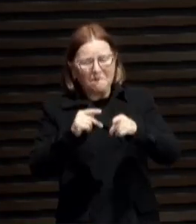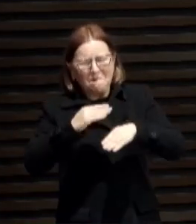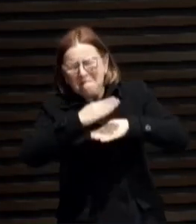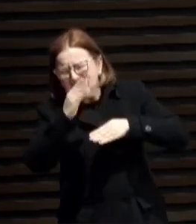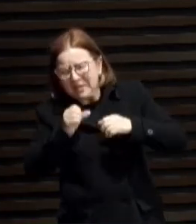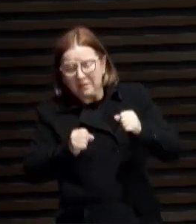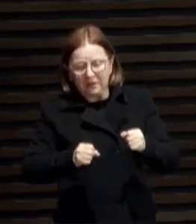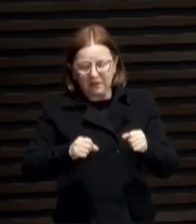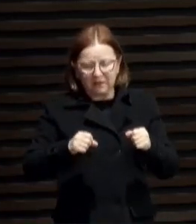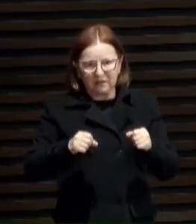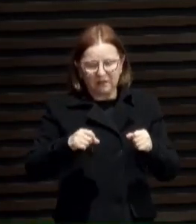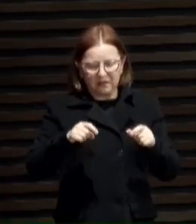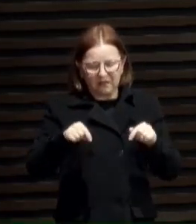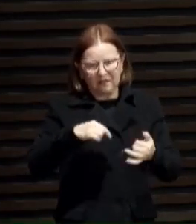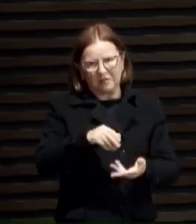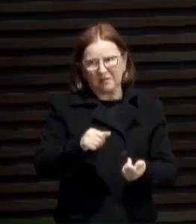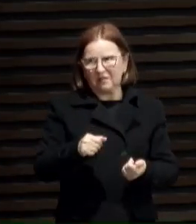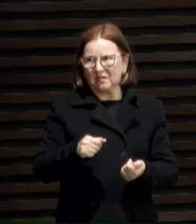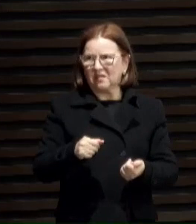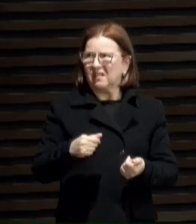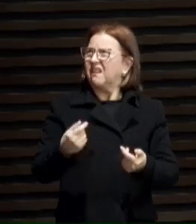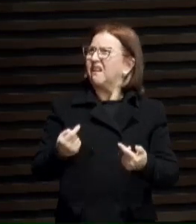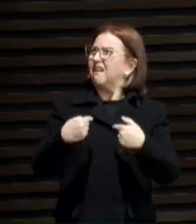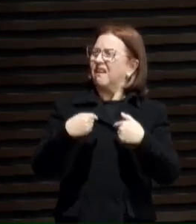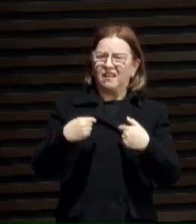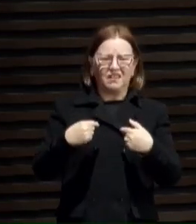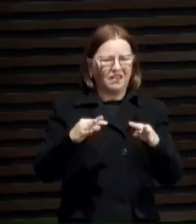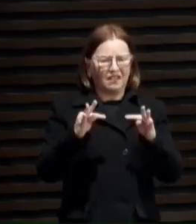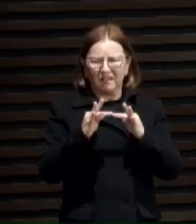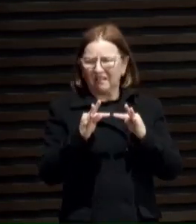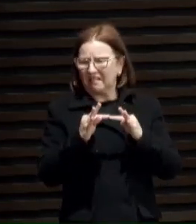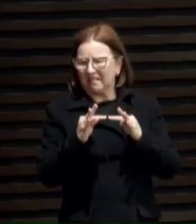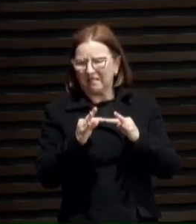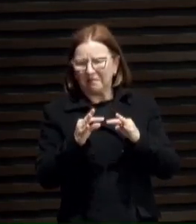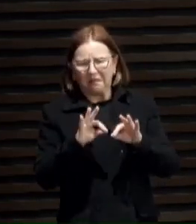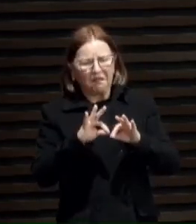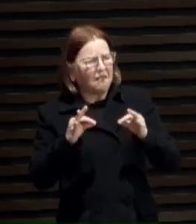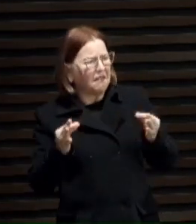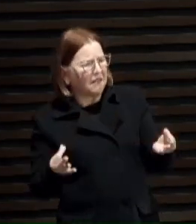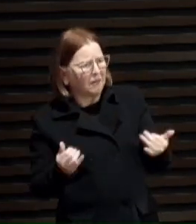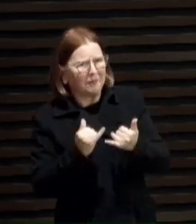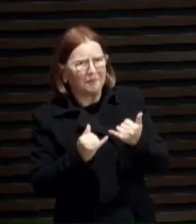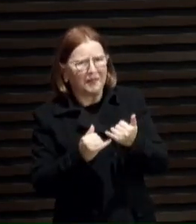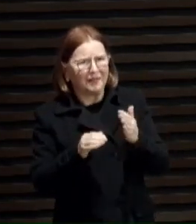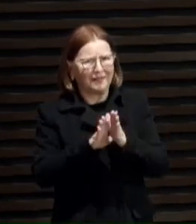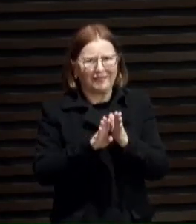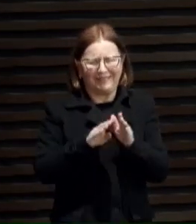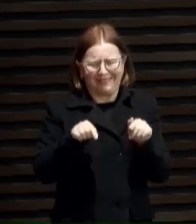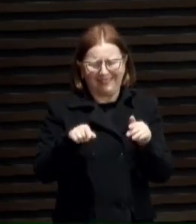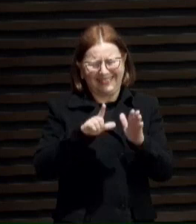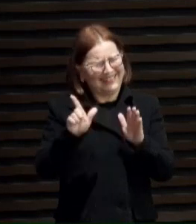terra, e olha aqui como é que nós estamos. Um templo aqui que parece a primeira igreja batista em Londrina, não cabe